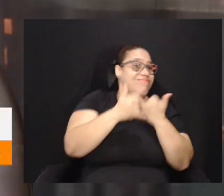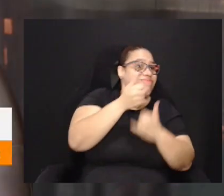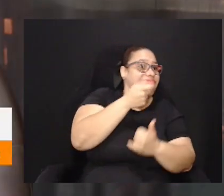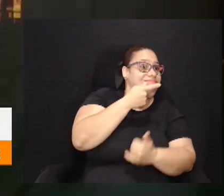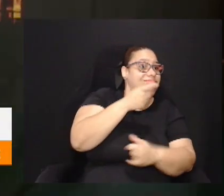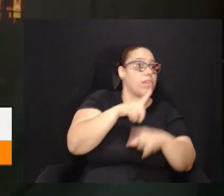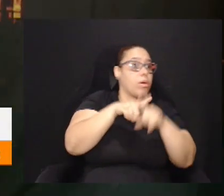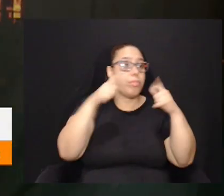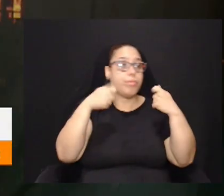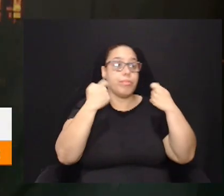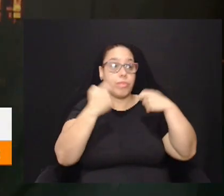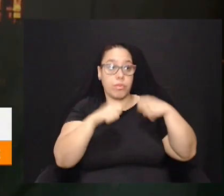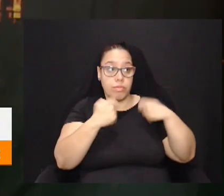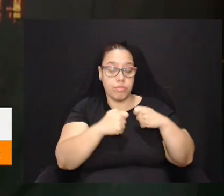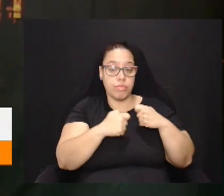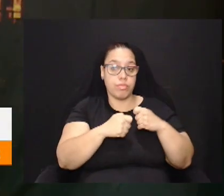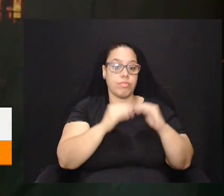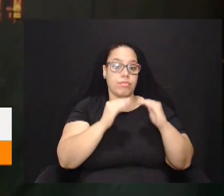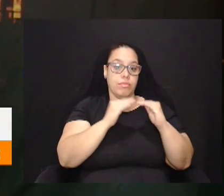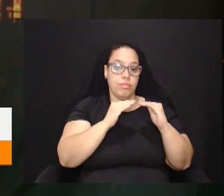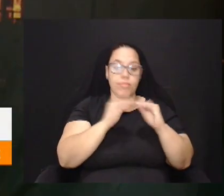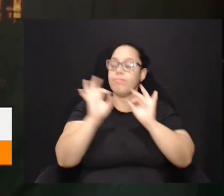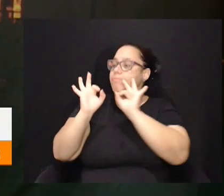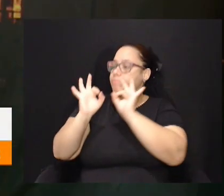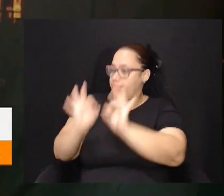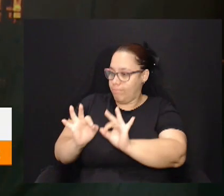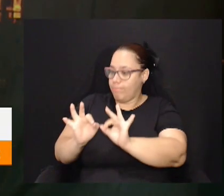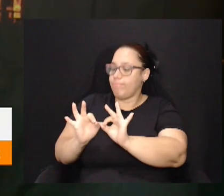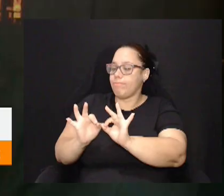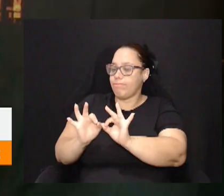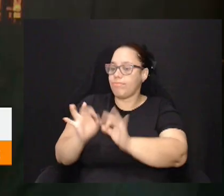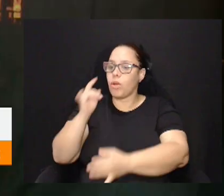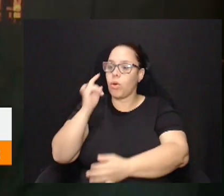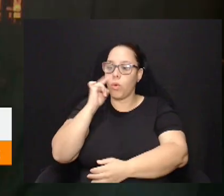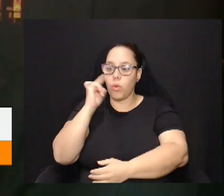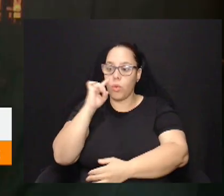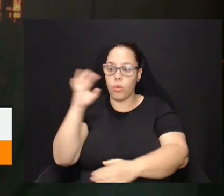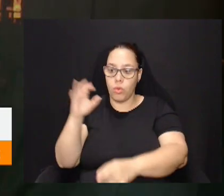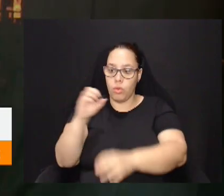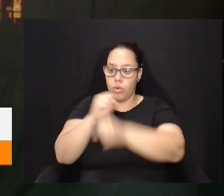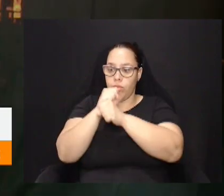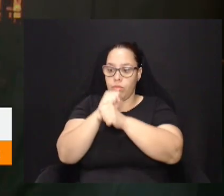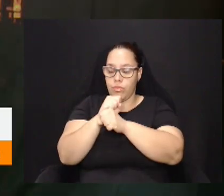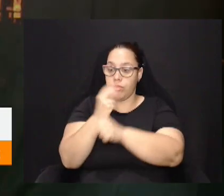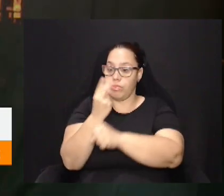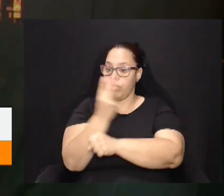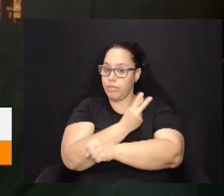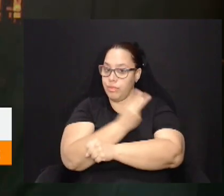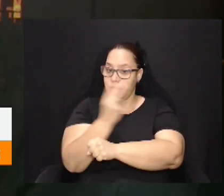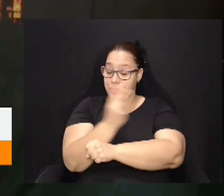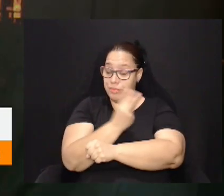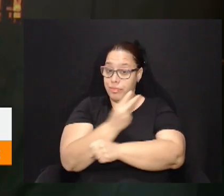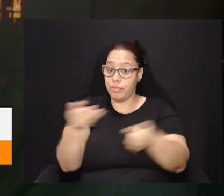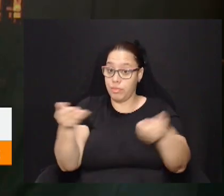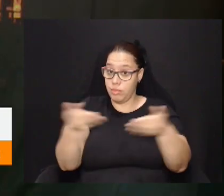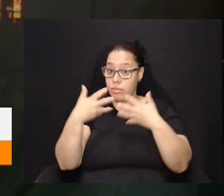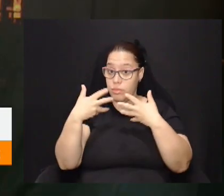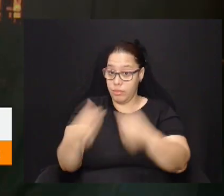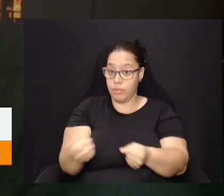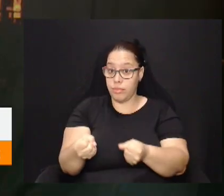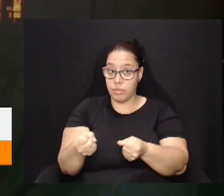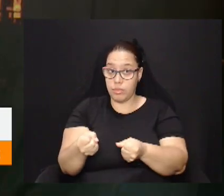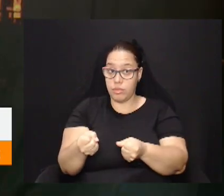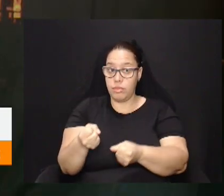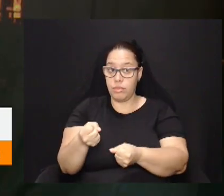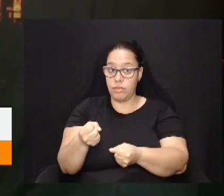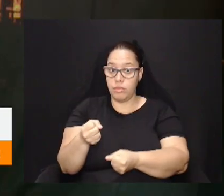com certeza. Exatamente. E olha, para completar aí a nossa dupla de hoje, a gente recebe via Zoom a